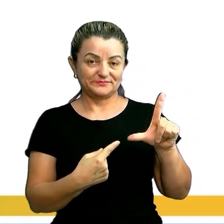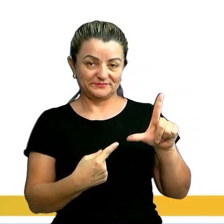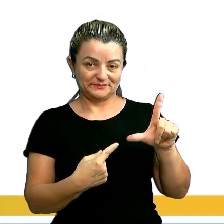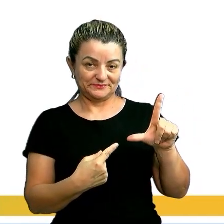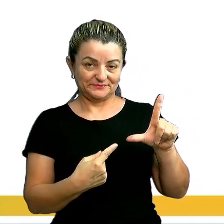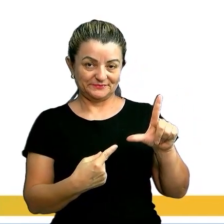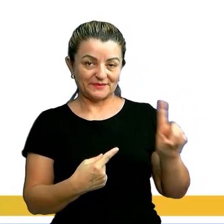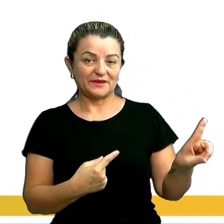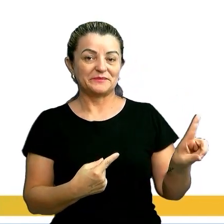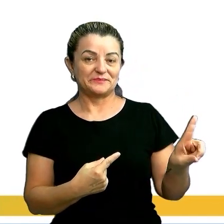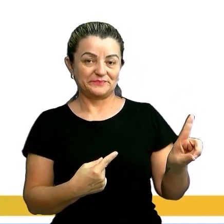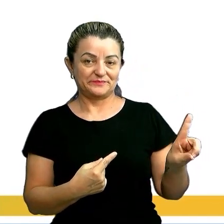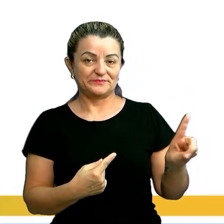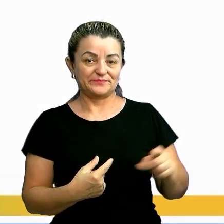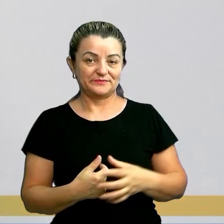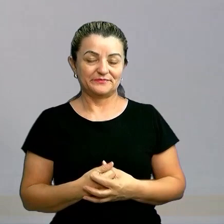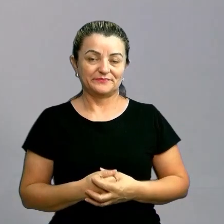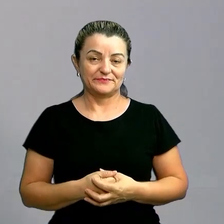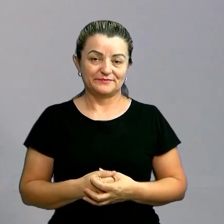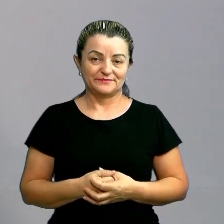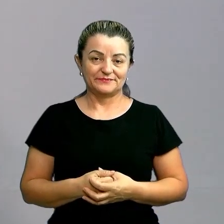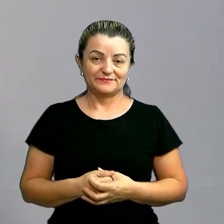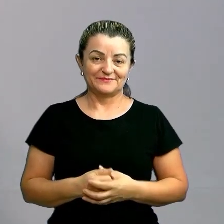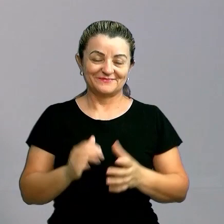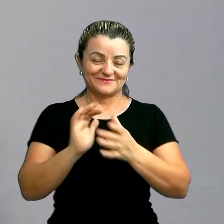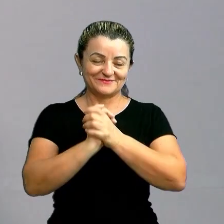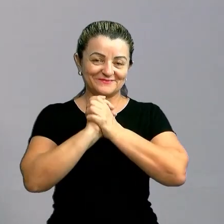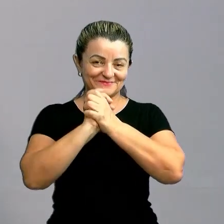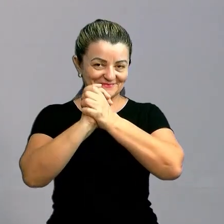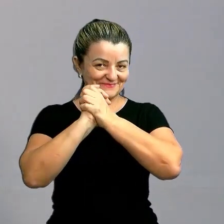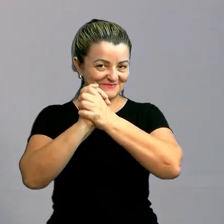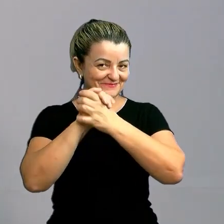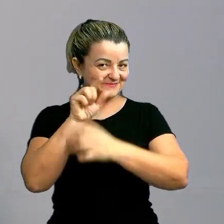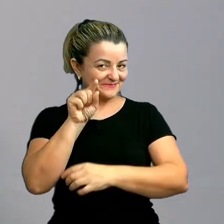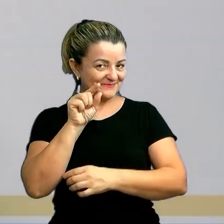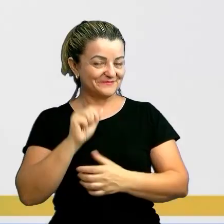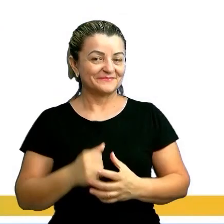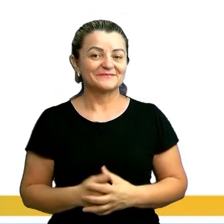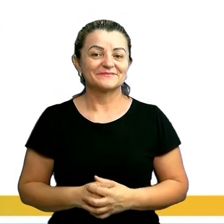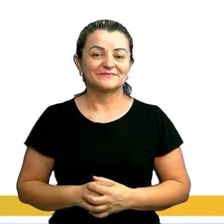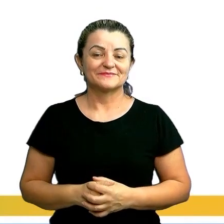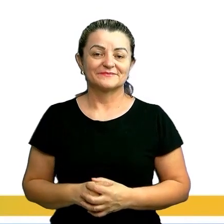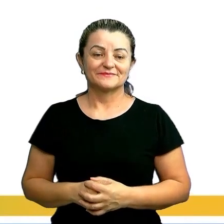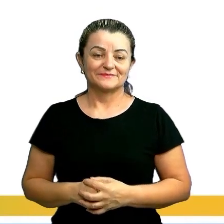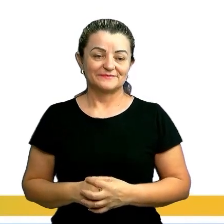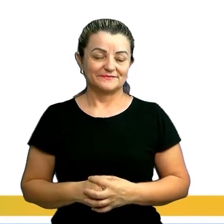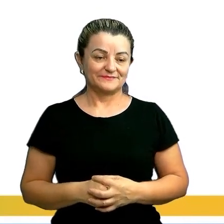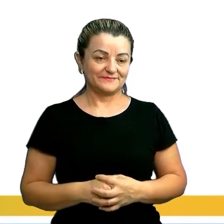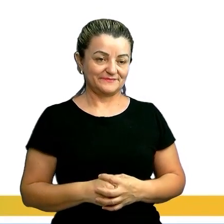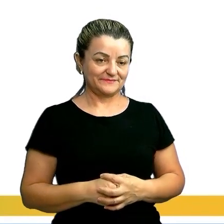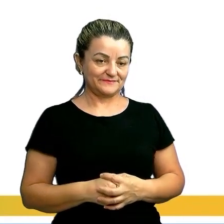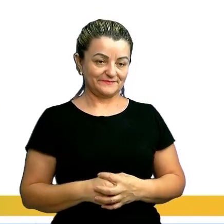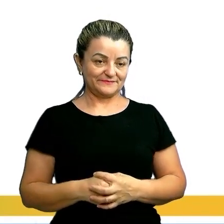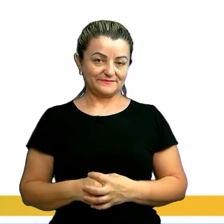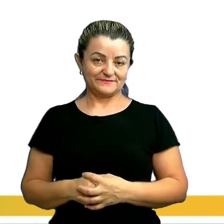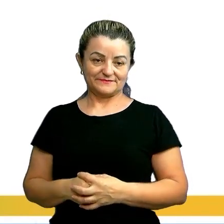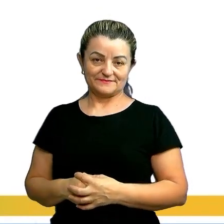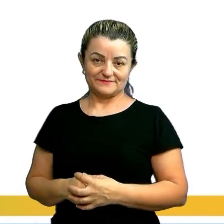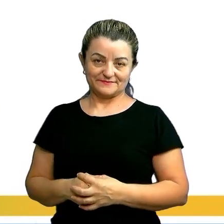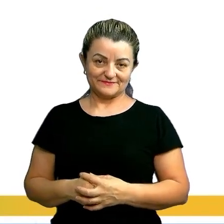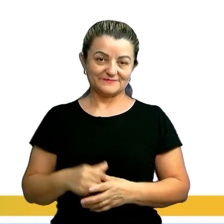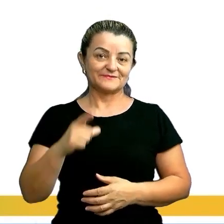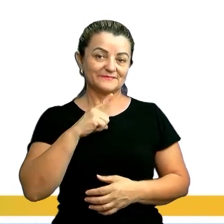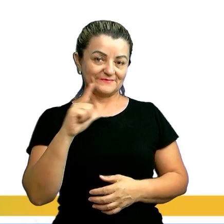letra D. Parabéns para vocês e vamos continuar. Temos mais